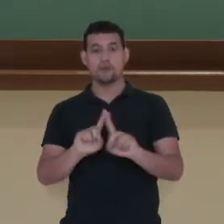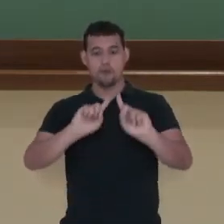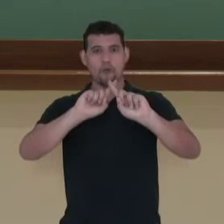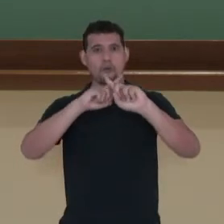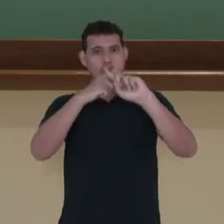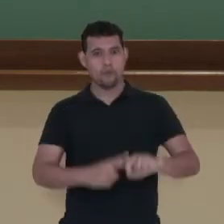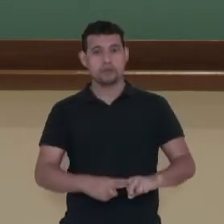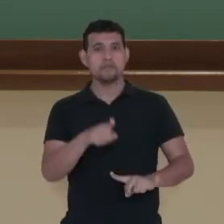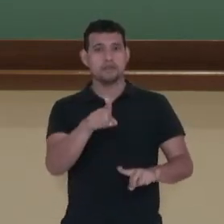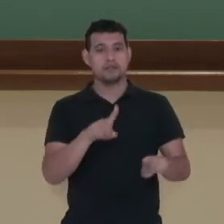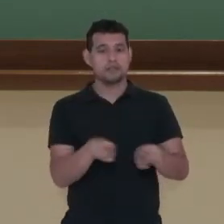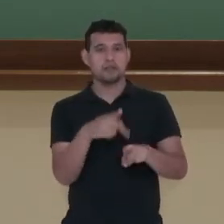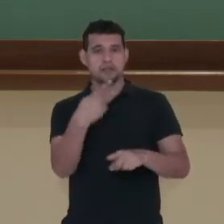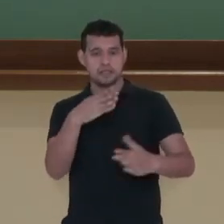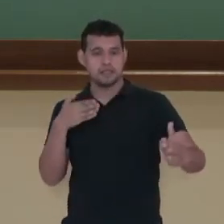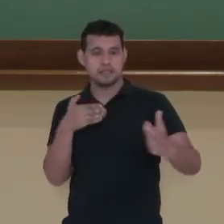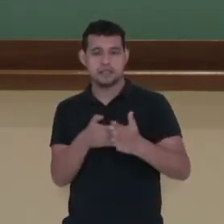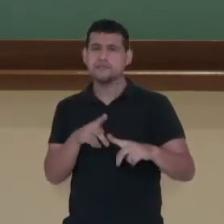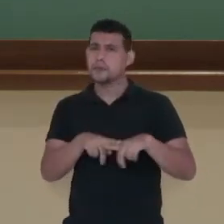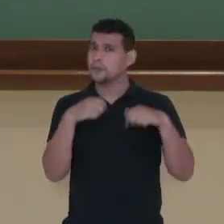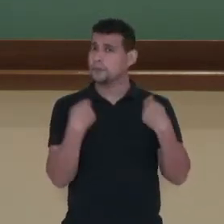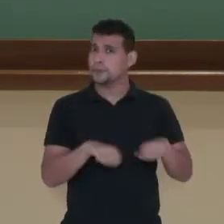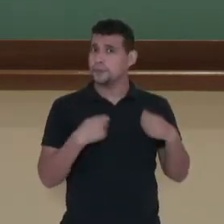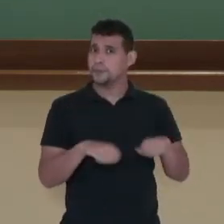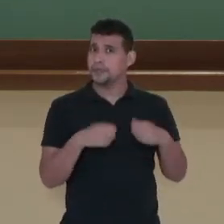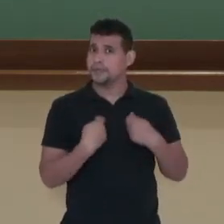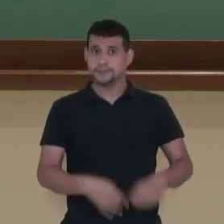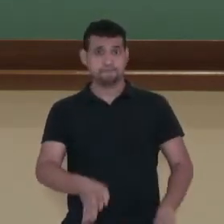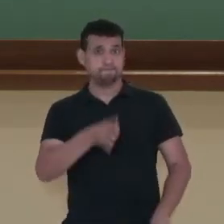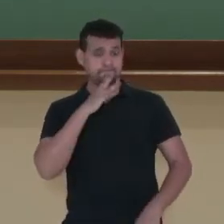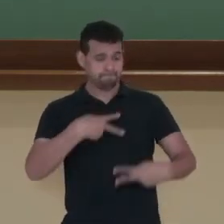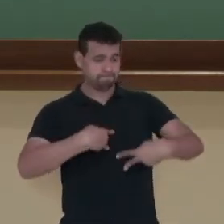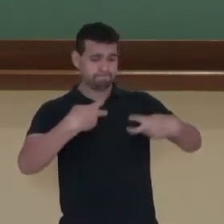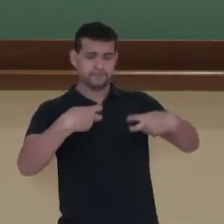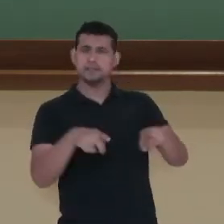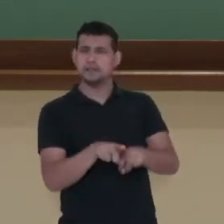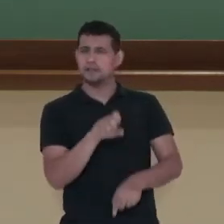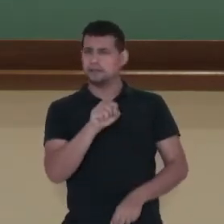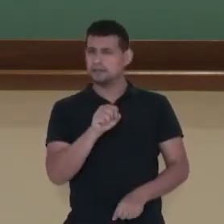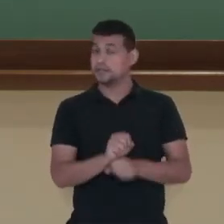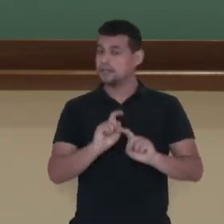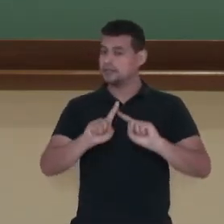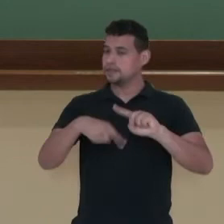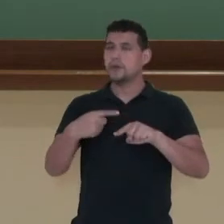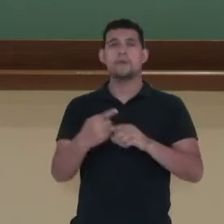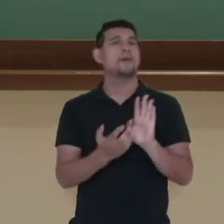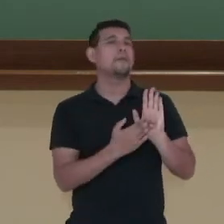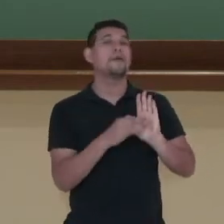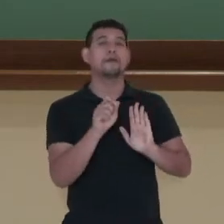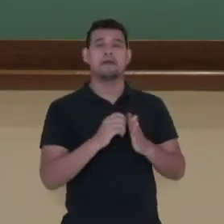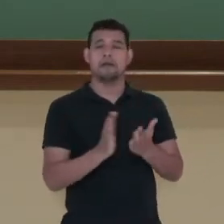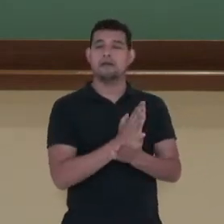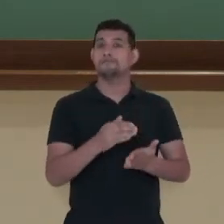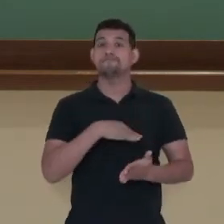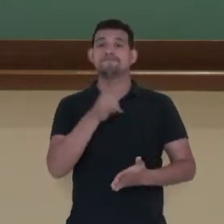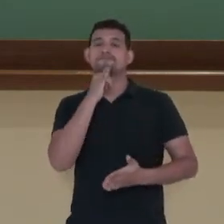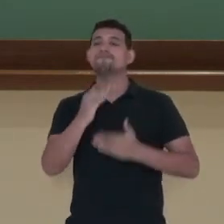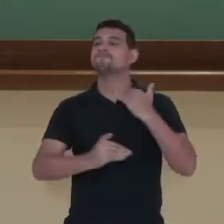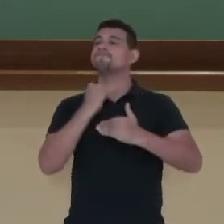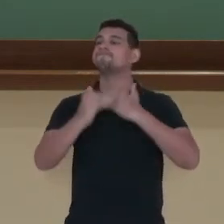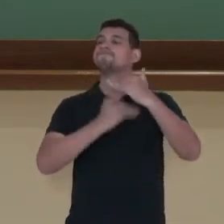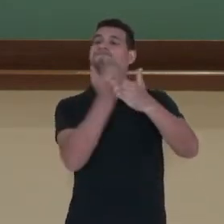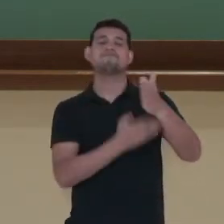seus limites. Então você precisa se conhecer para também propor aonde eu quero chegar,